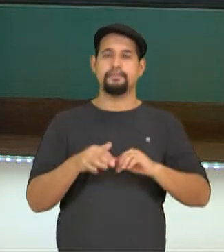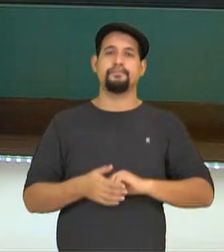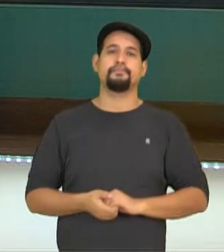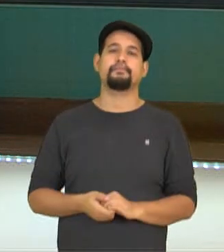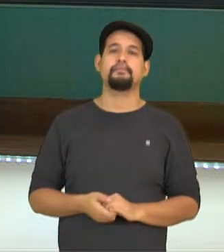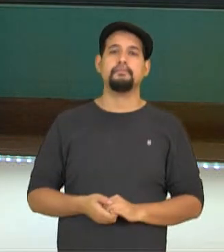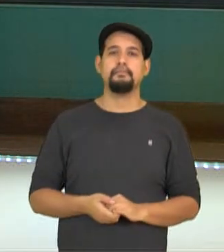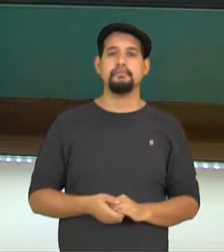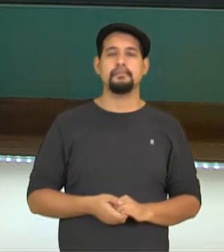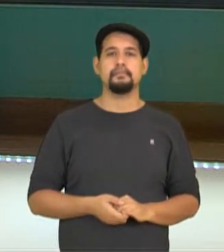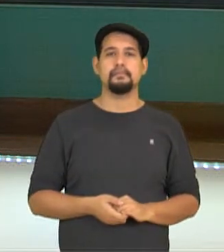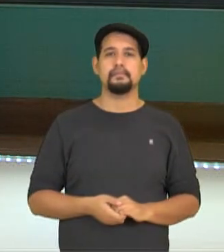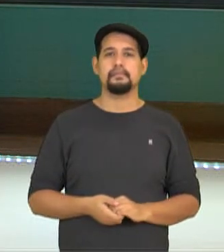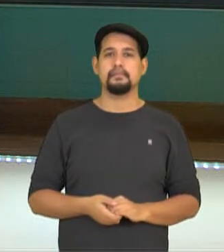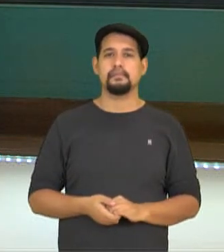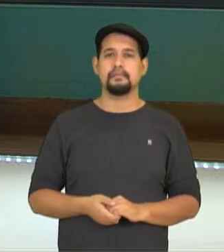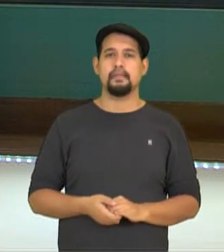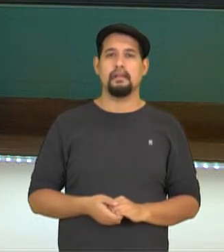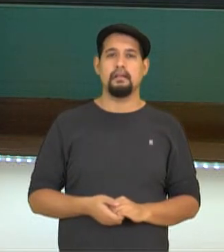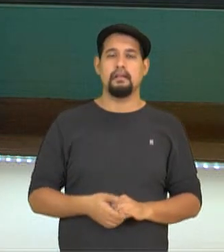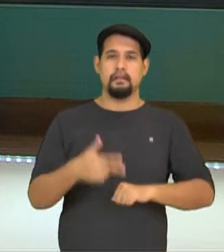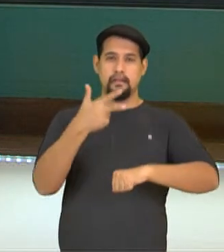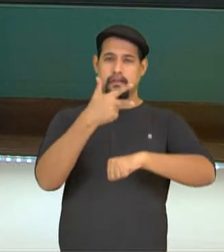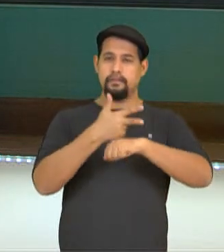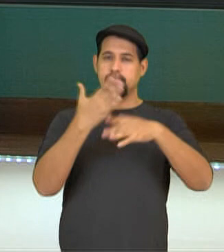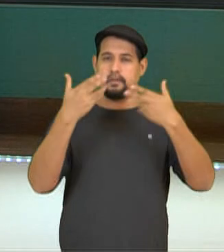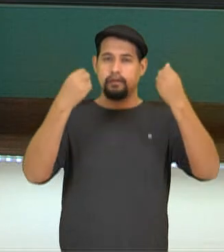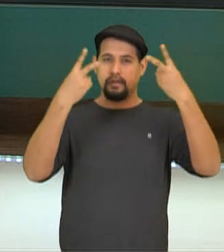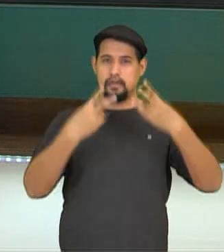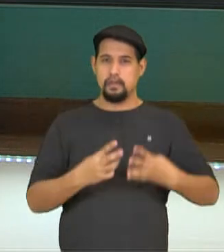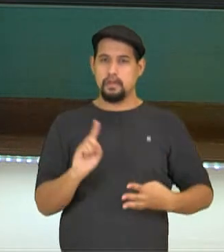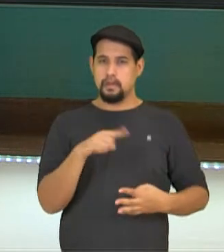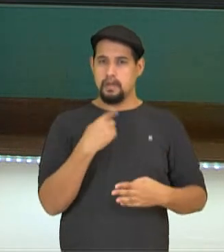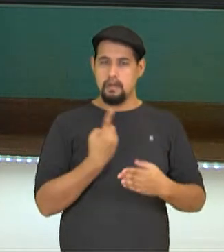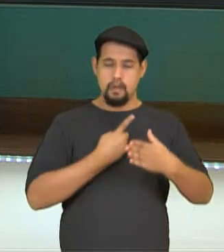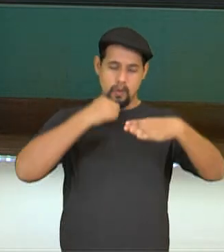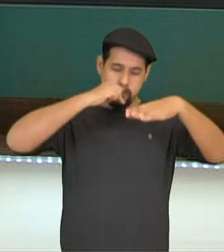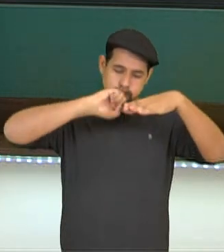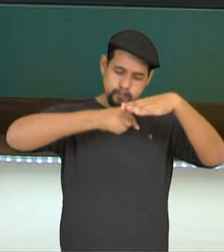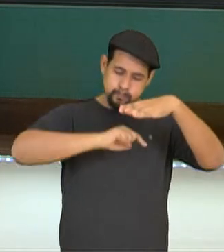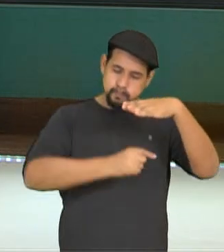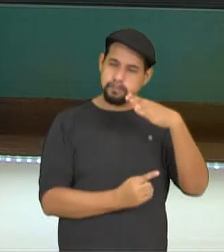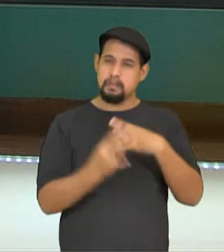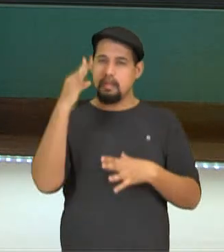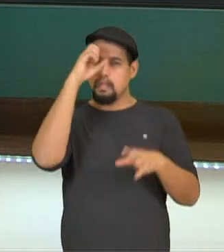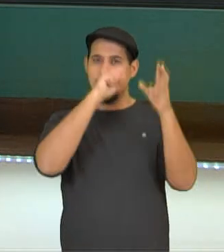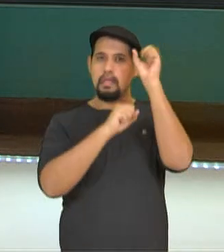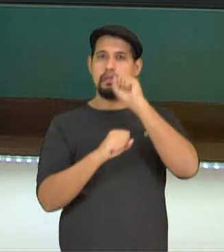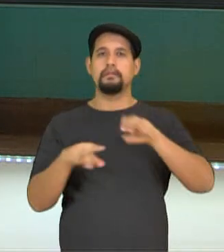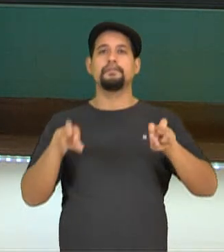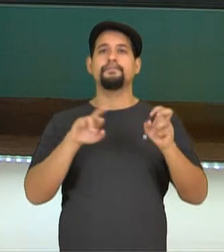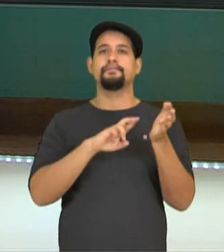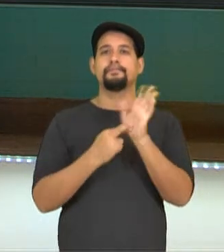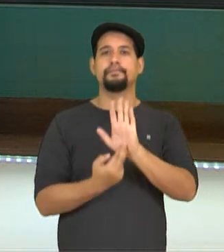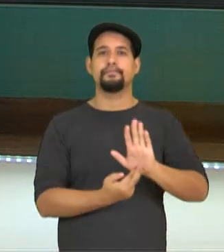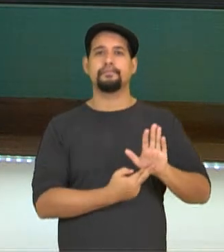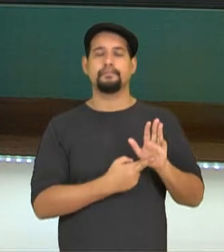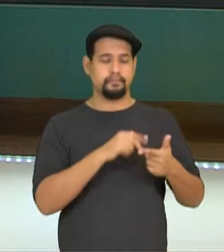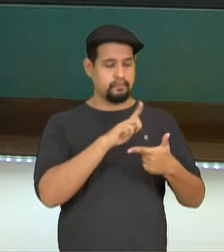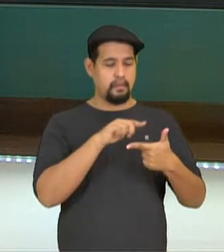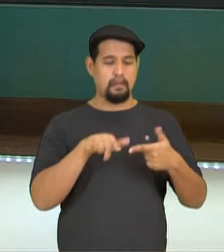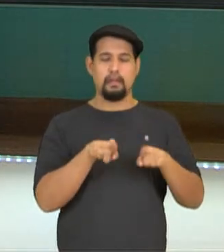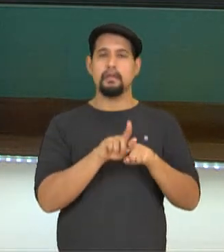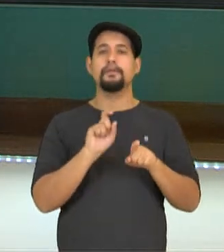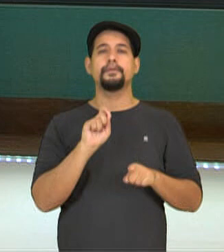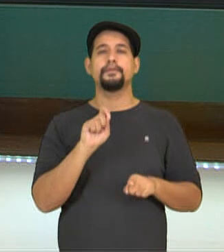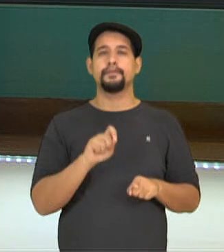da parábola. Então, nesse vídeo, nós aprofundamos aí um pouco mais sobre a representação gráfica